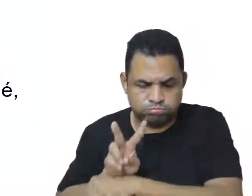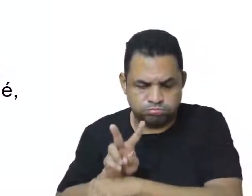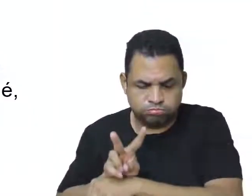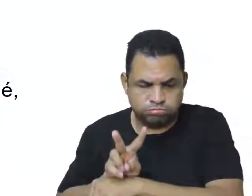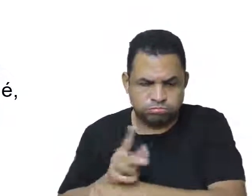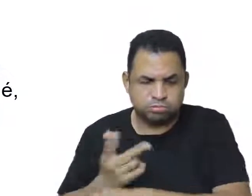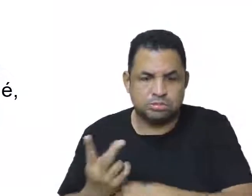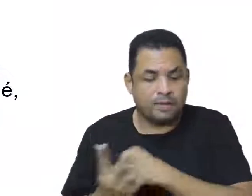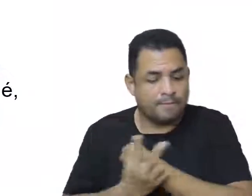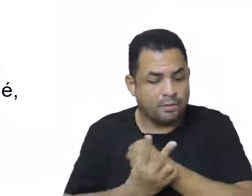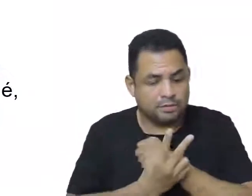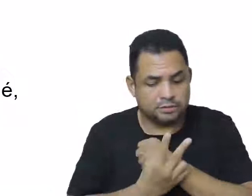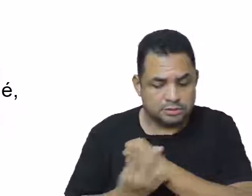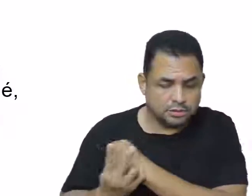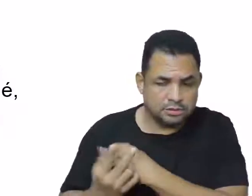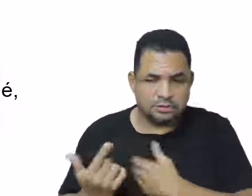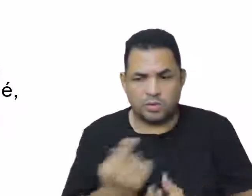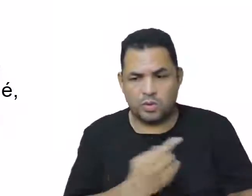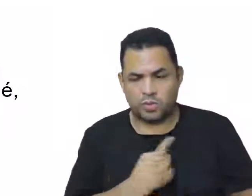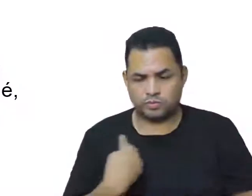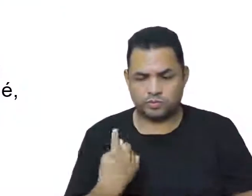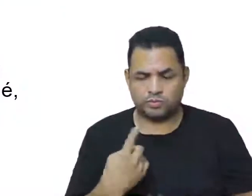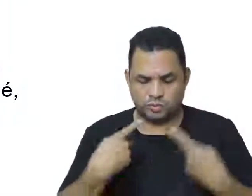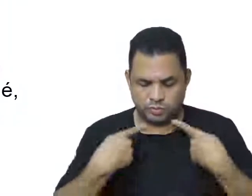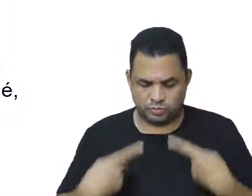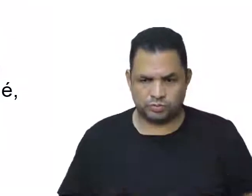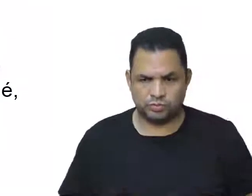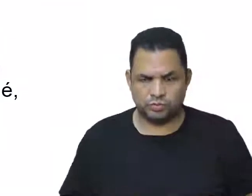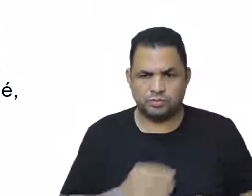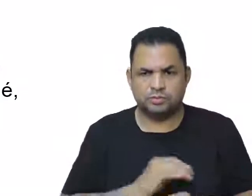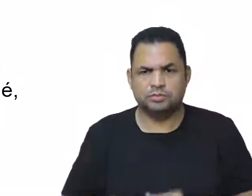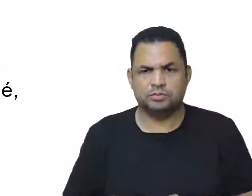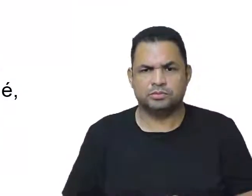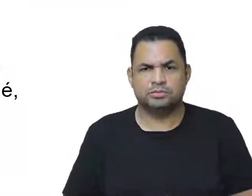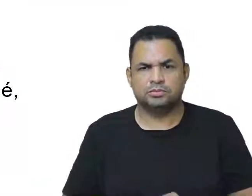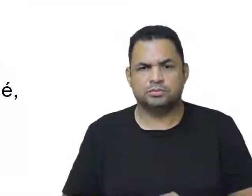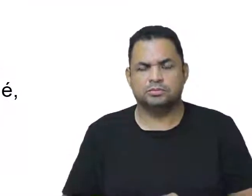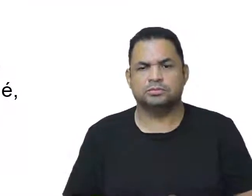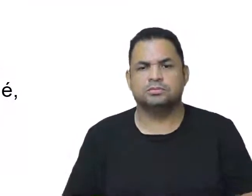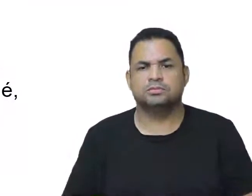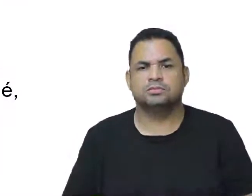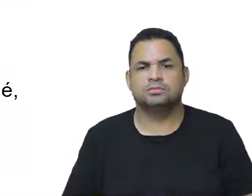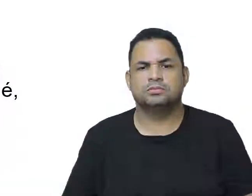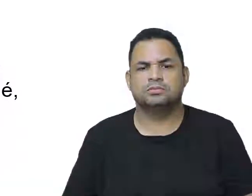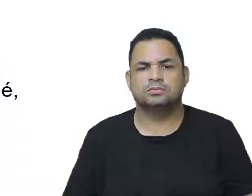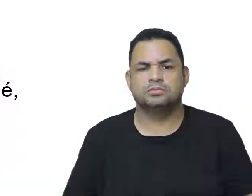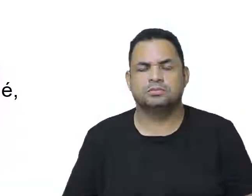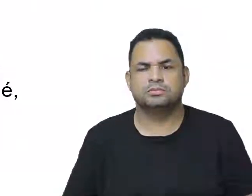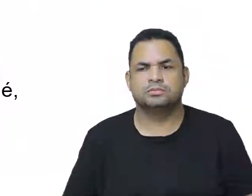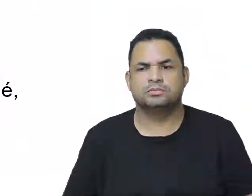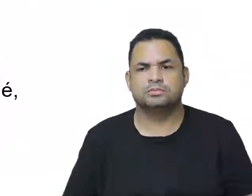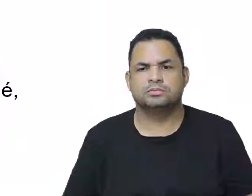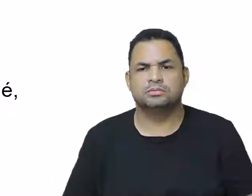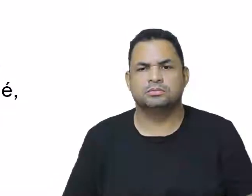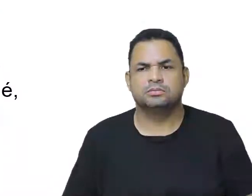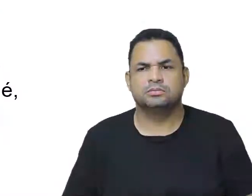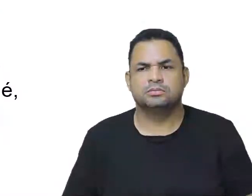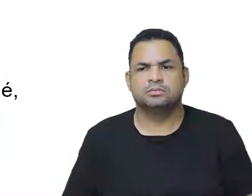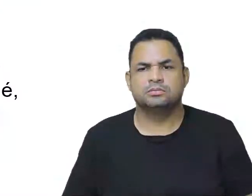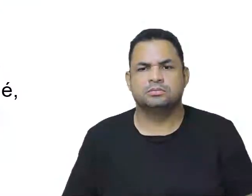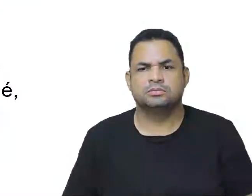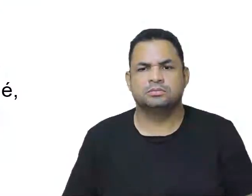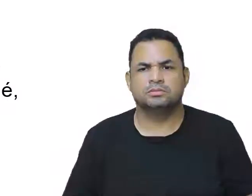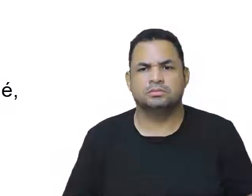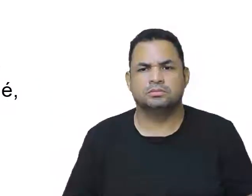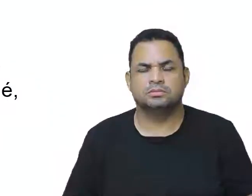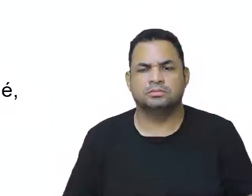fosse ela, esses micro-organismos invadiriam direto o nosso corpo. Tá bom? Joga aí na tela, por